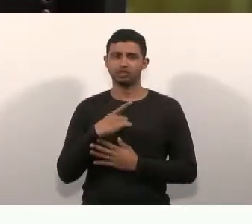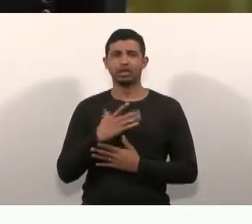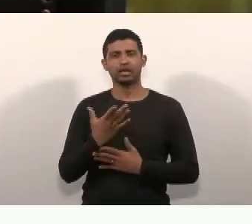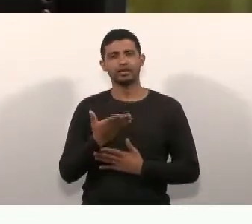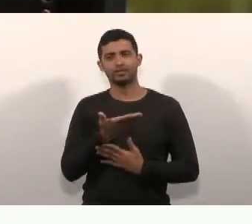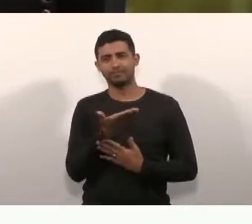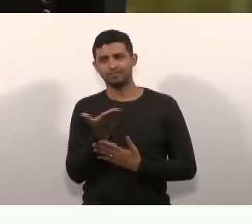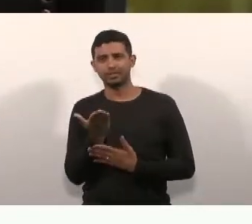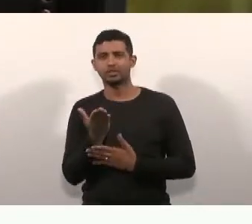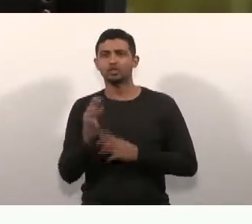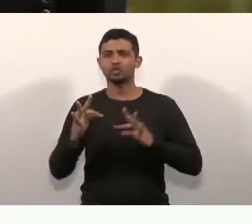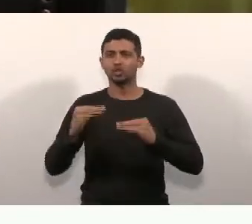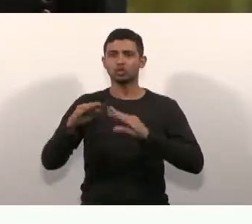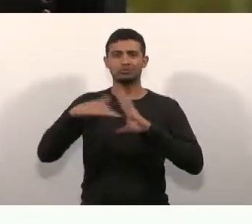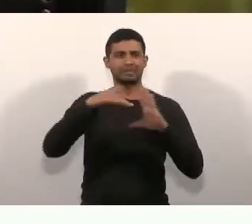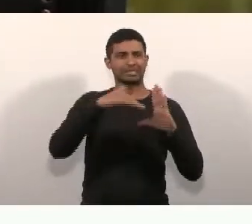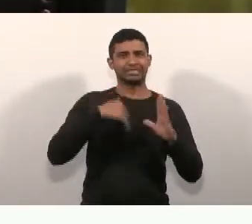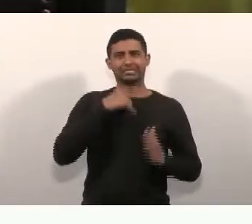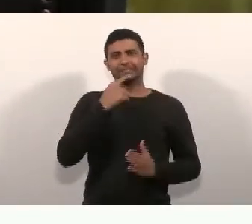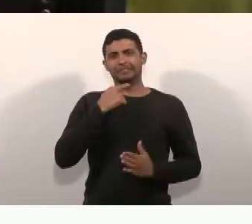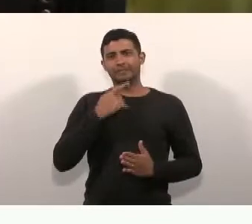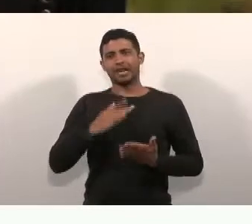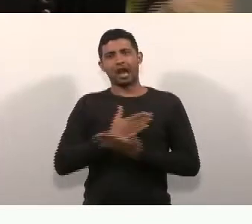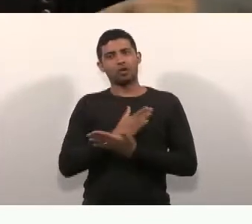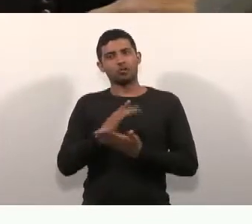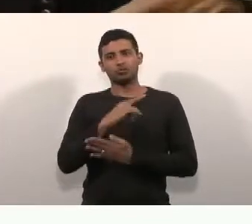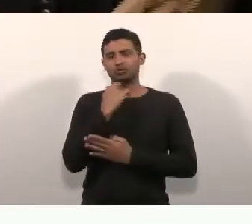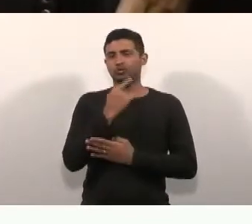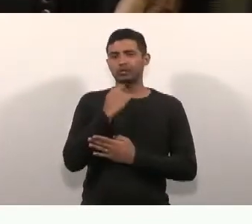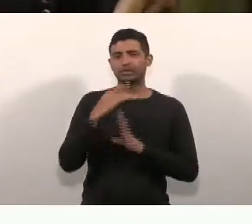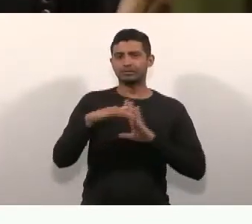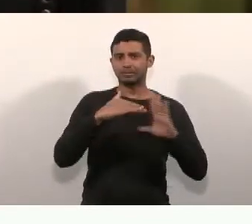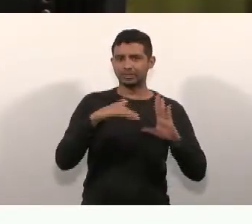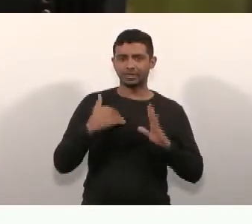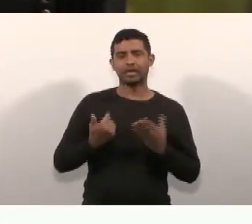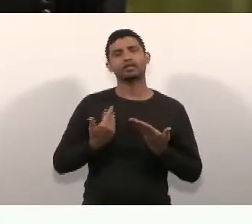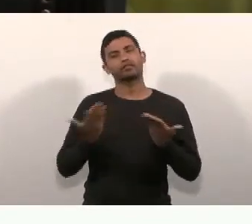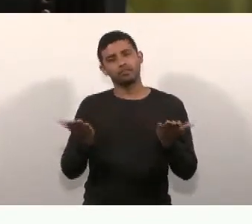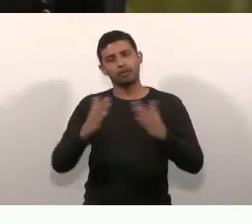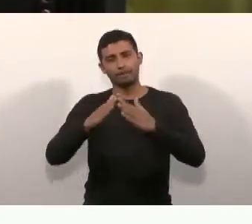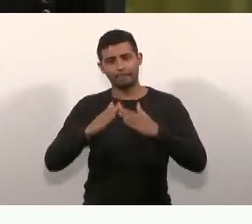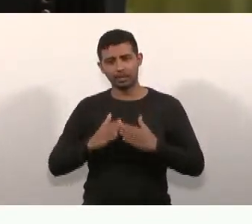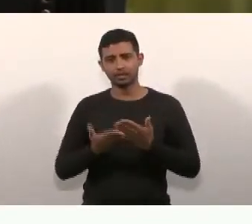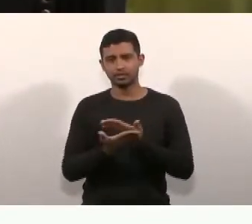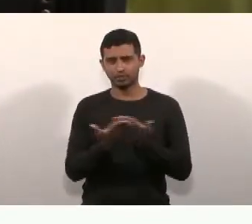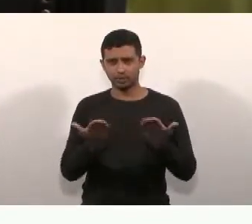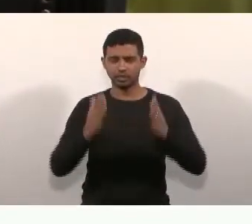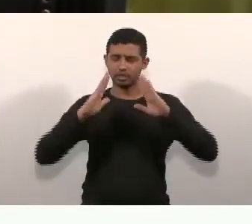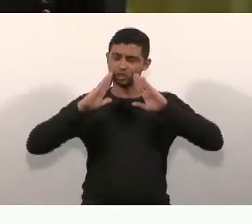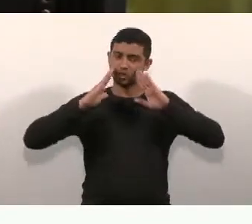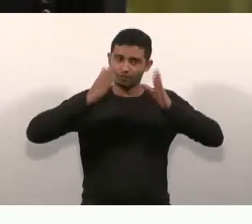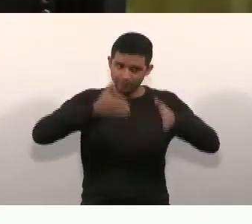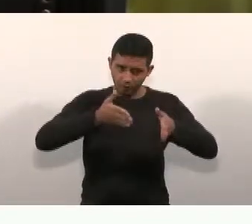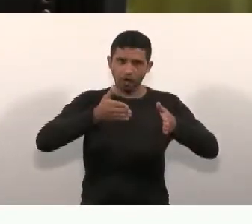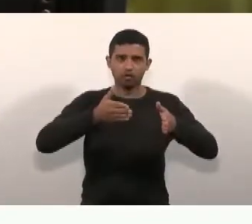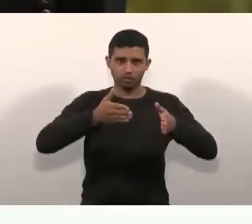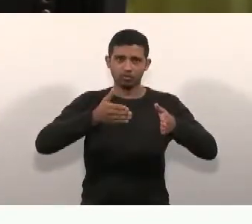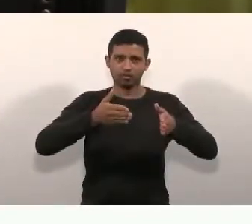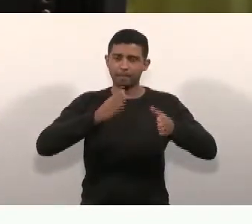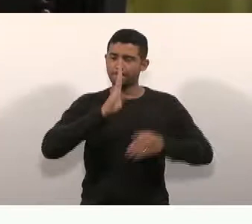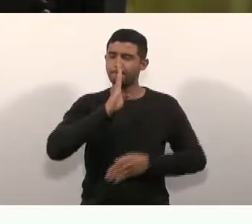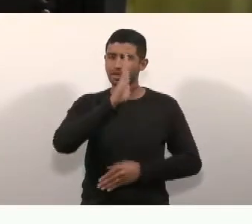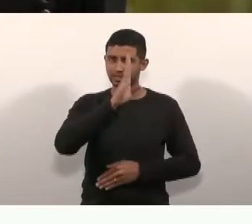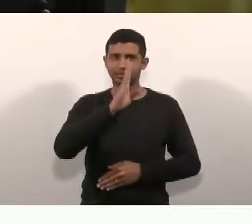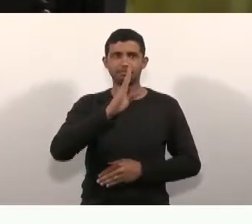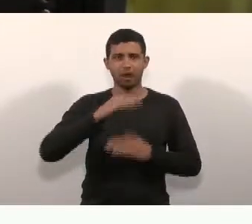todos conseguiram mandar para a gente. Peço que os que não conseguiram possam focar e priorizar isso para a nossa